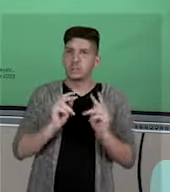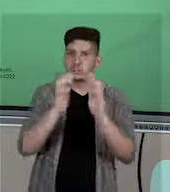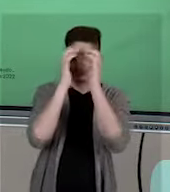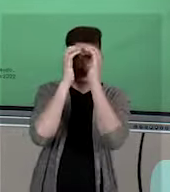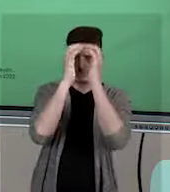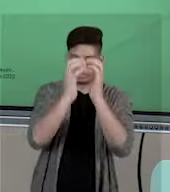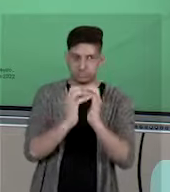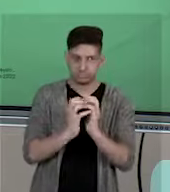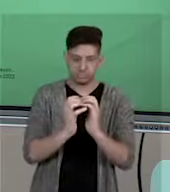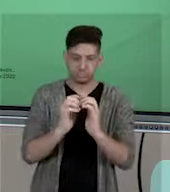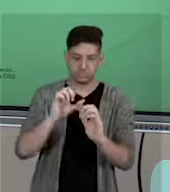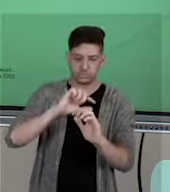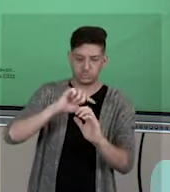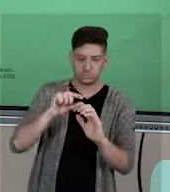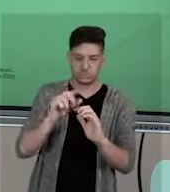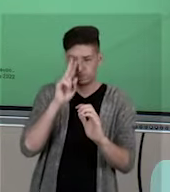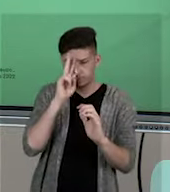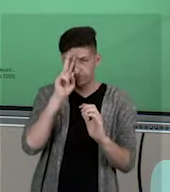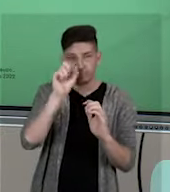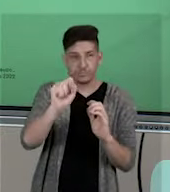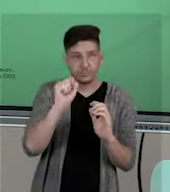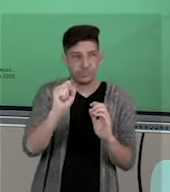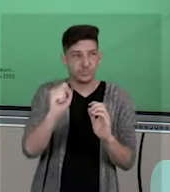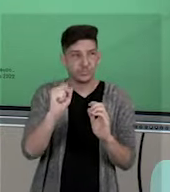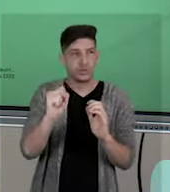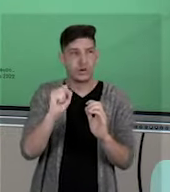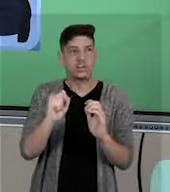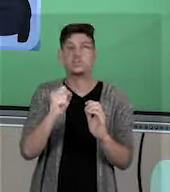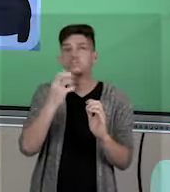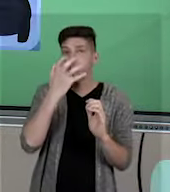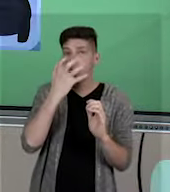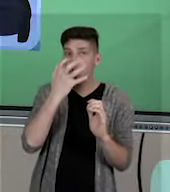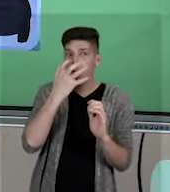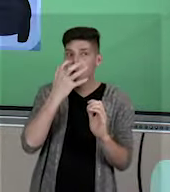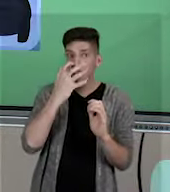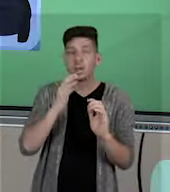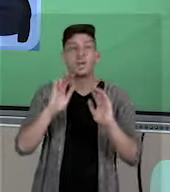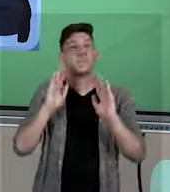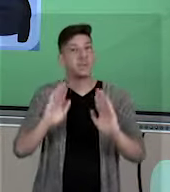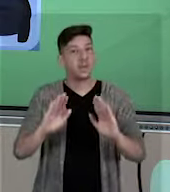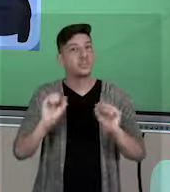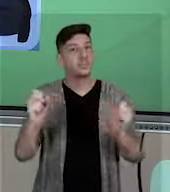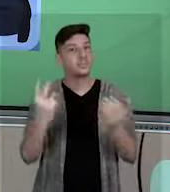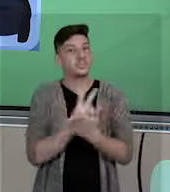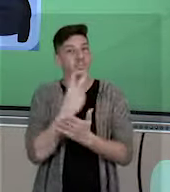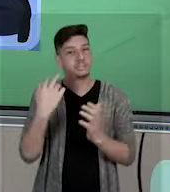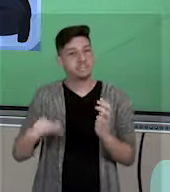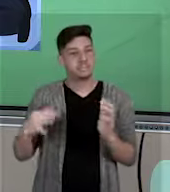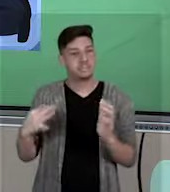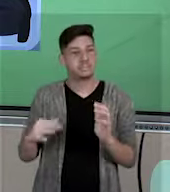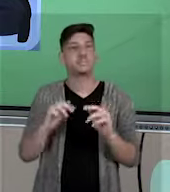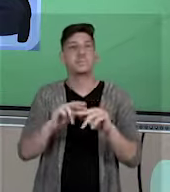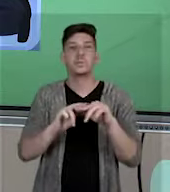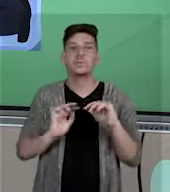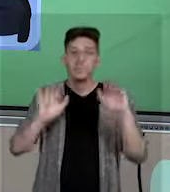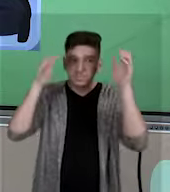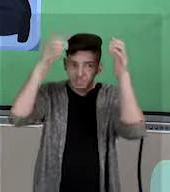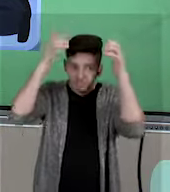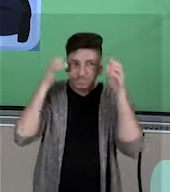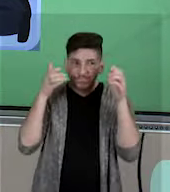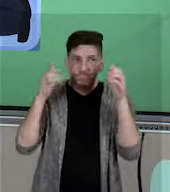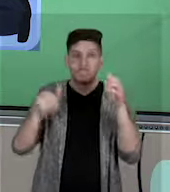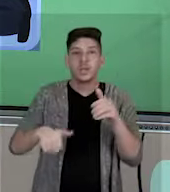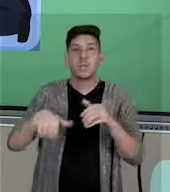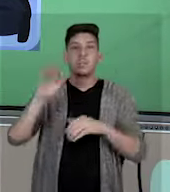extremamente forte, uma estrutura de proteção muito impressionante, a gente ainda pode se ferir. Então, o capacete é uma proteção extra que a gente